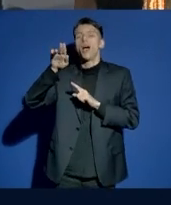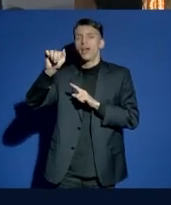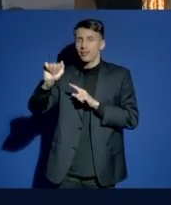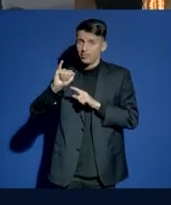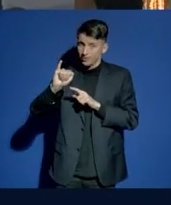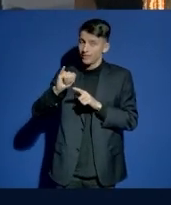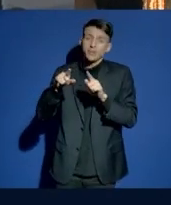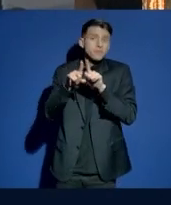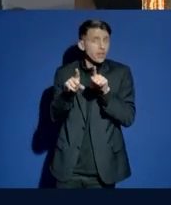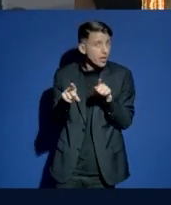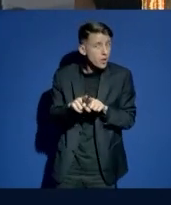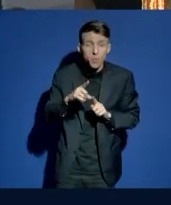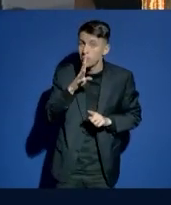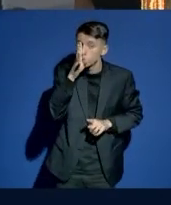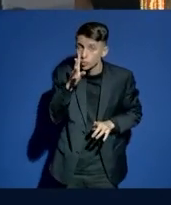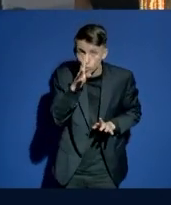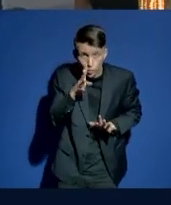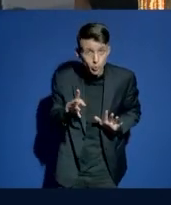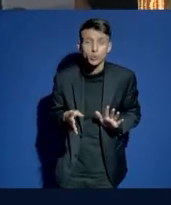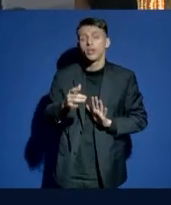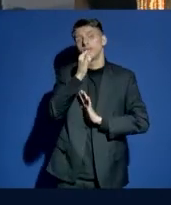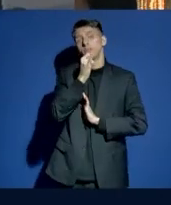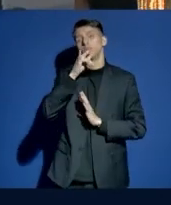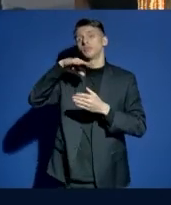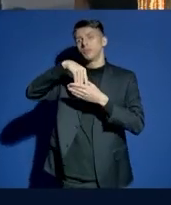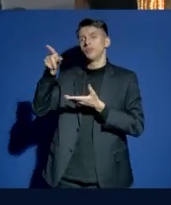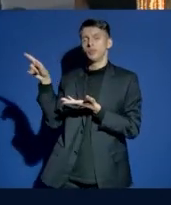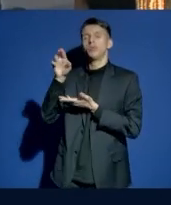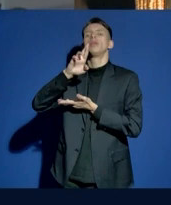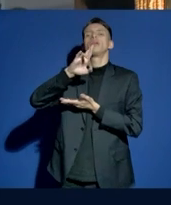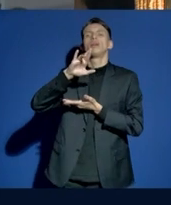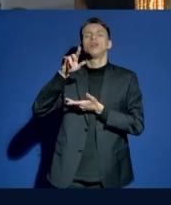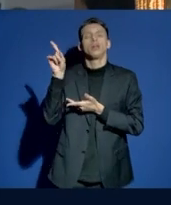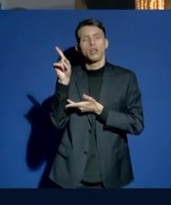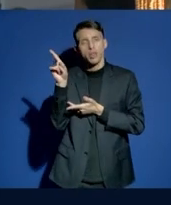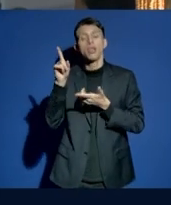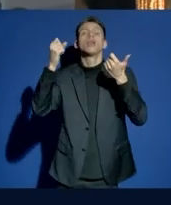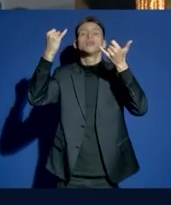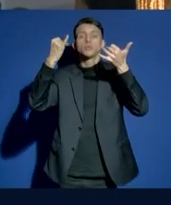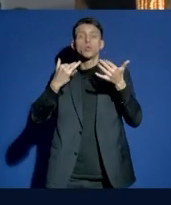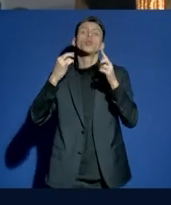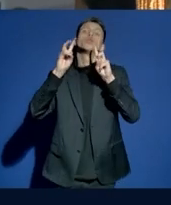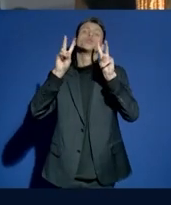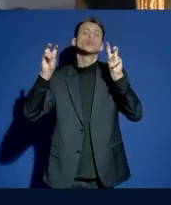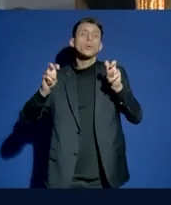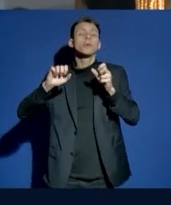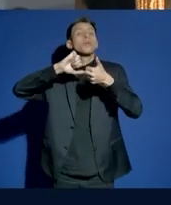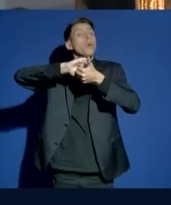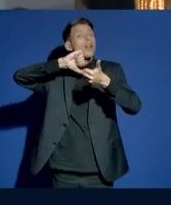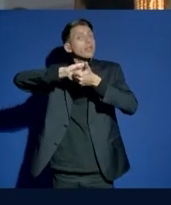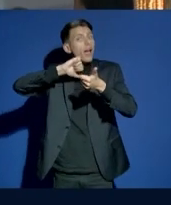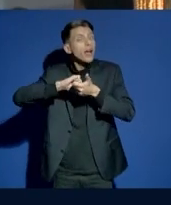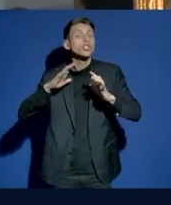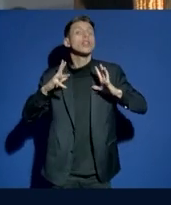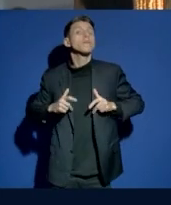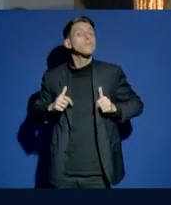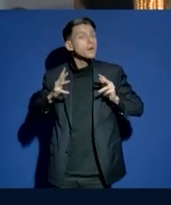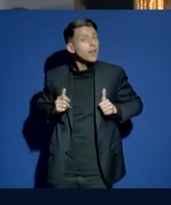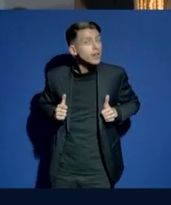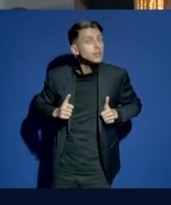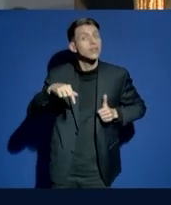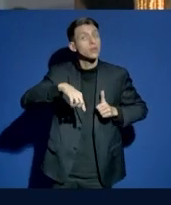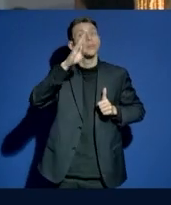absurdo. Dentro, né, do que até o Ricardo falou aqui a respeito da qualidade sanitária que o Brasil